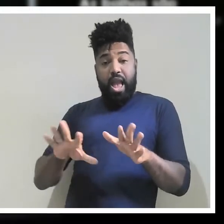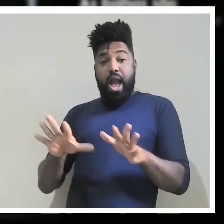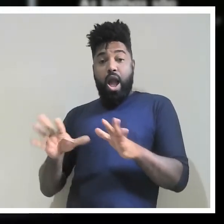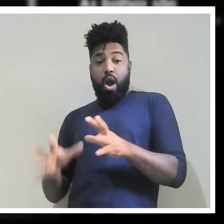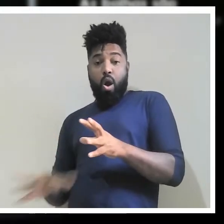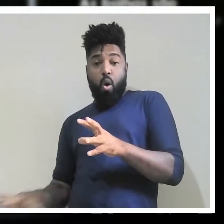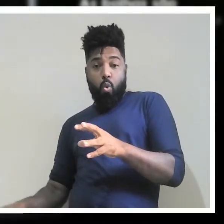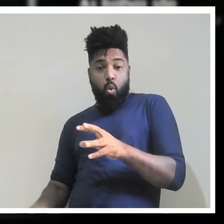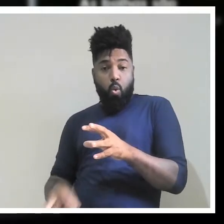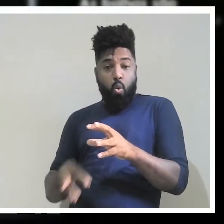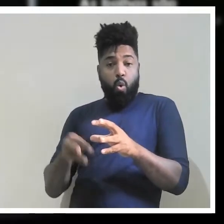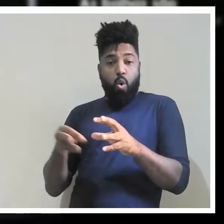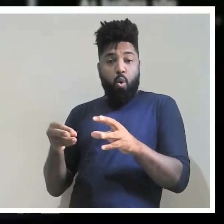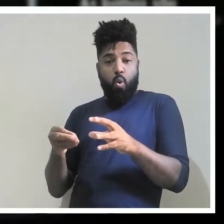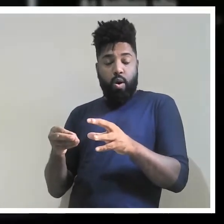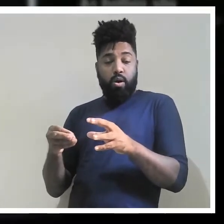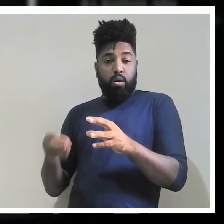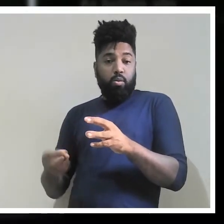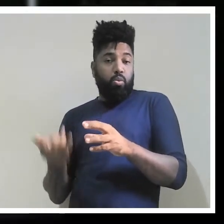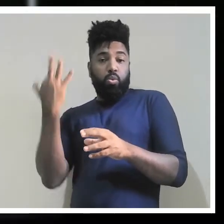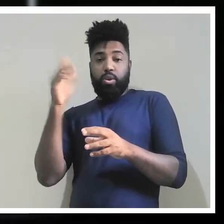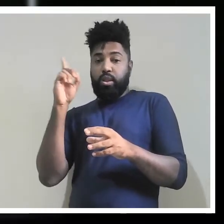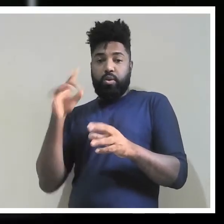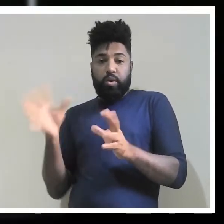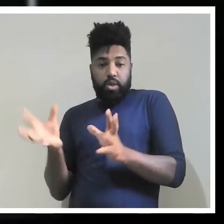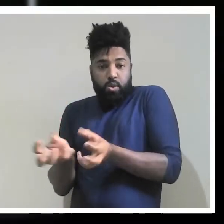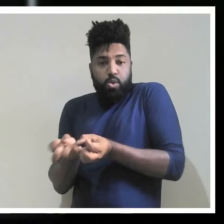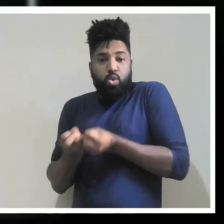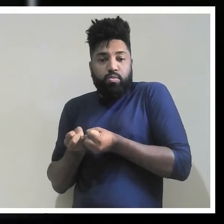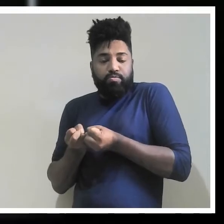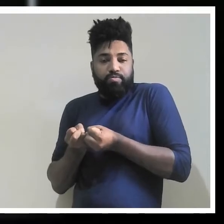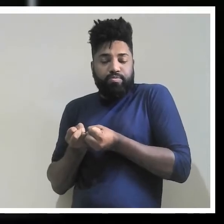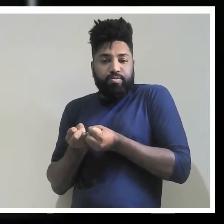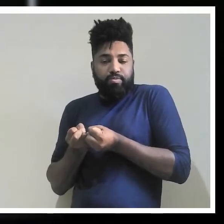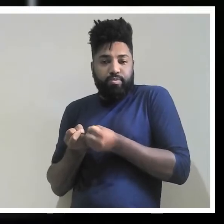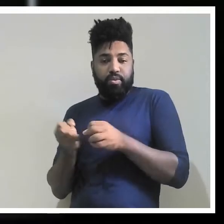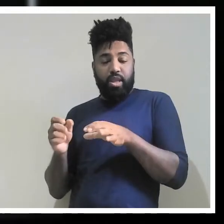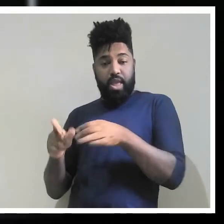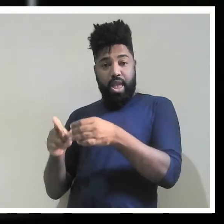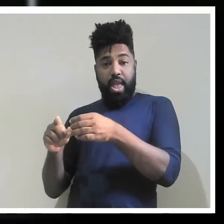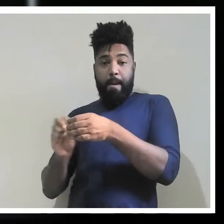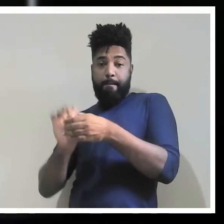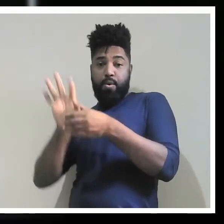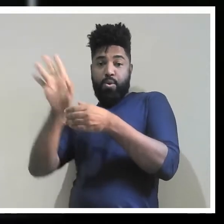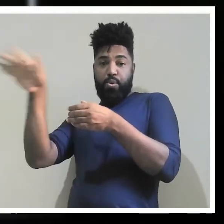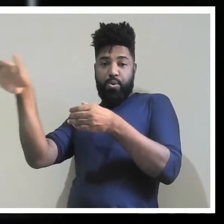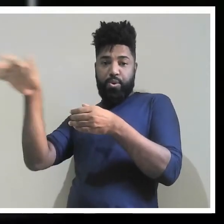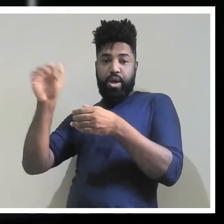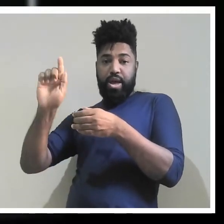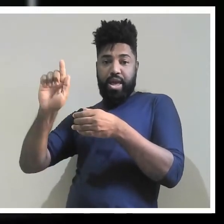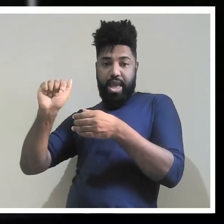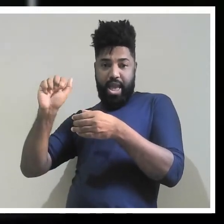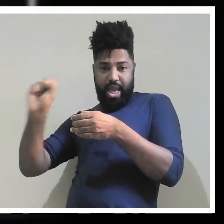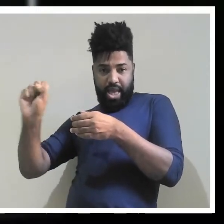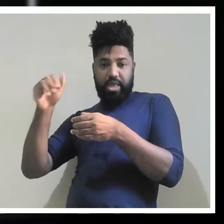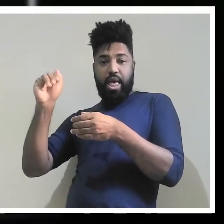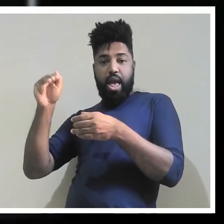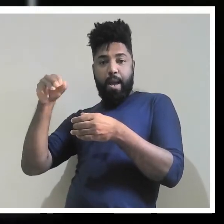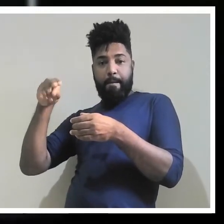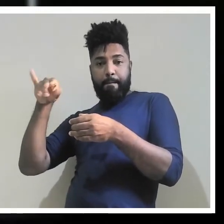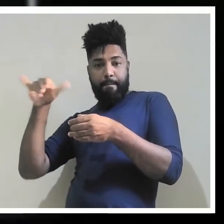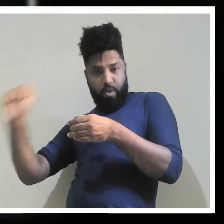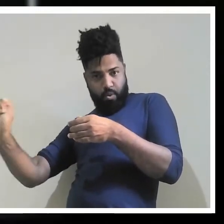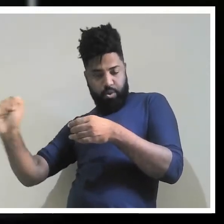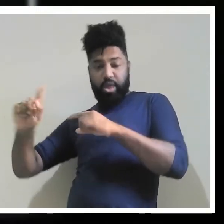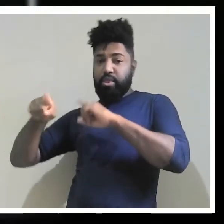contrário, ela é absorvida. O gás que sai do balão é principalmente a amônia, mas com o tempo também um pouquinho de vapor de água